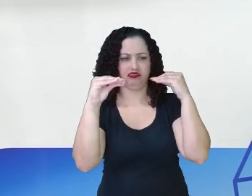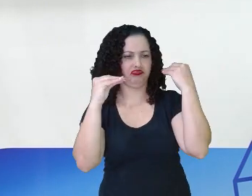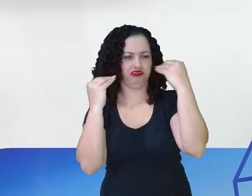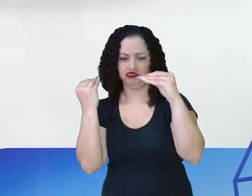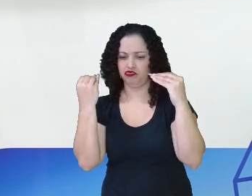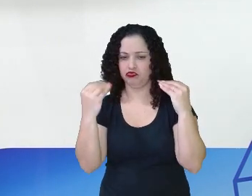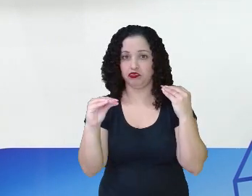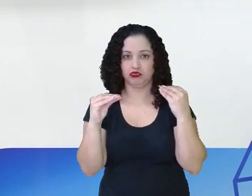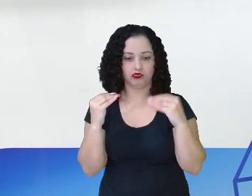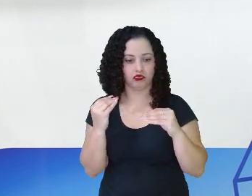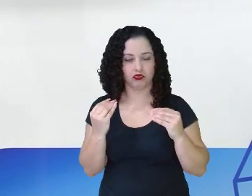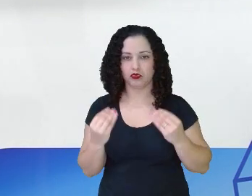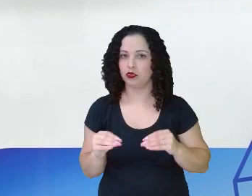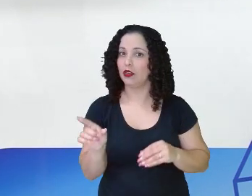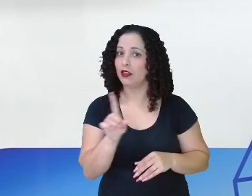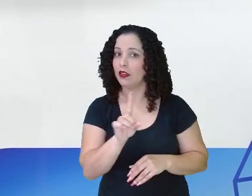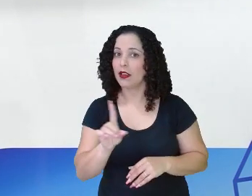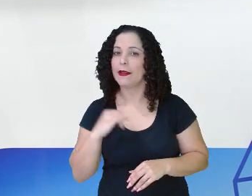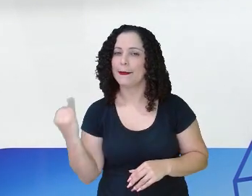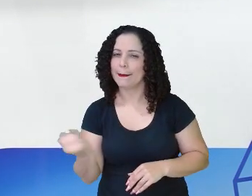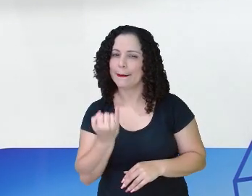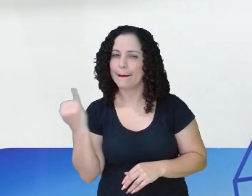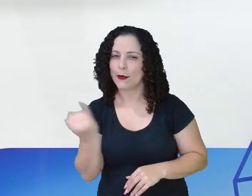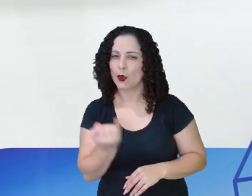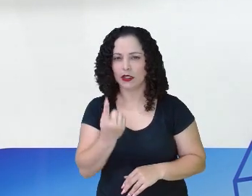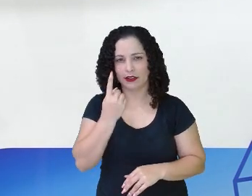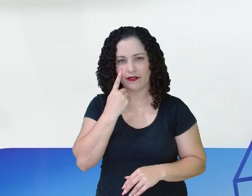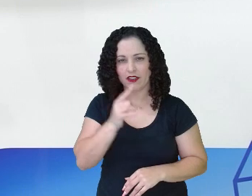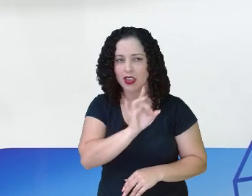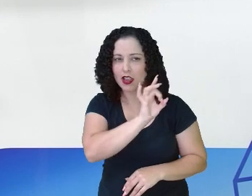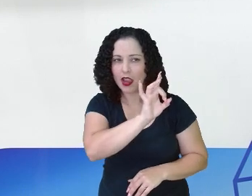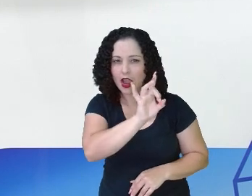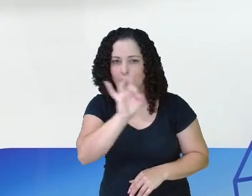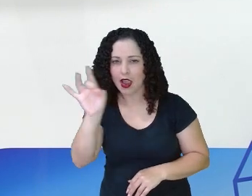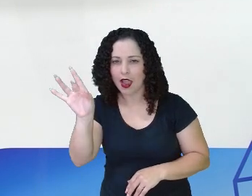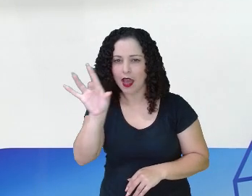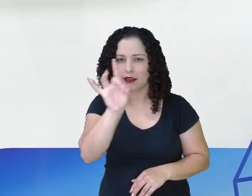É importante a gente ver o valor posicional dos algarismos.